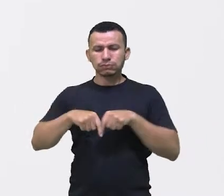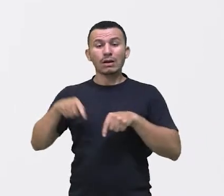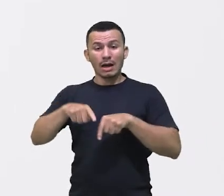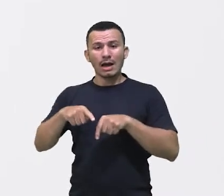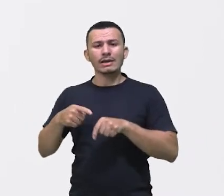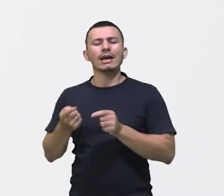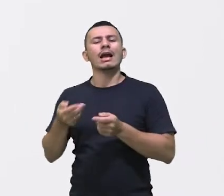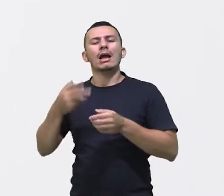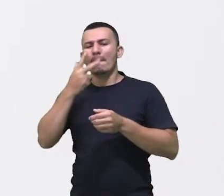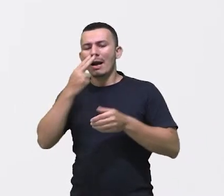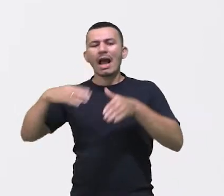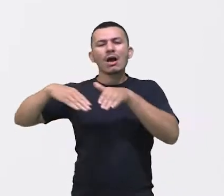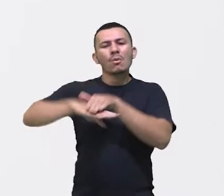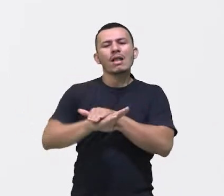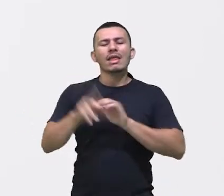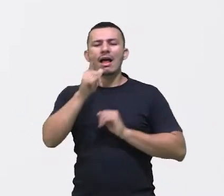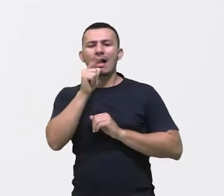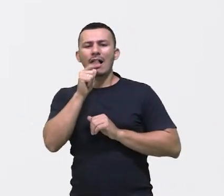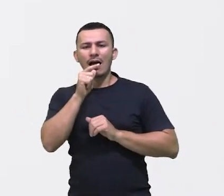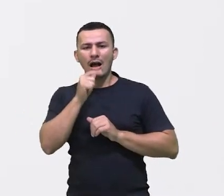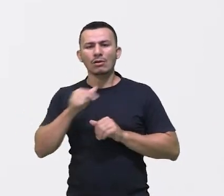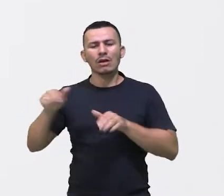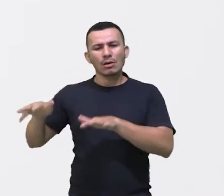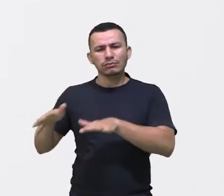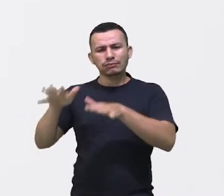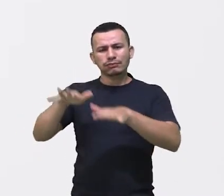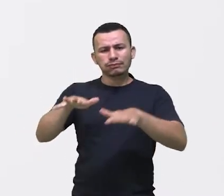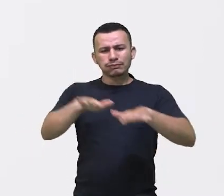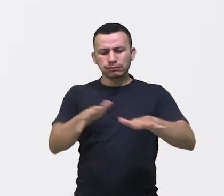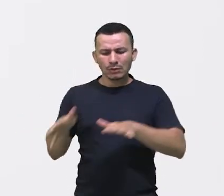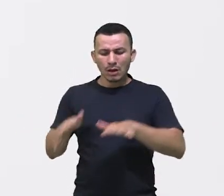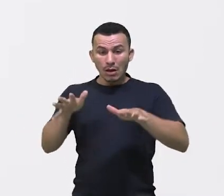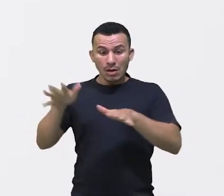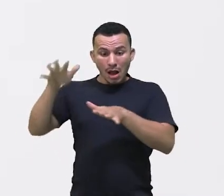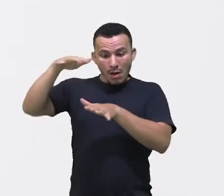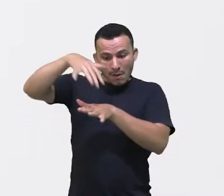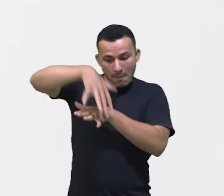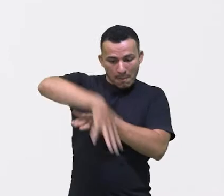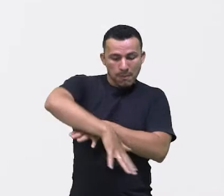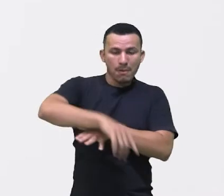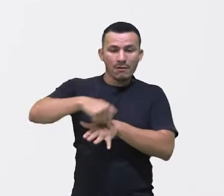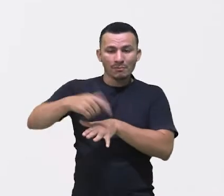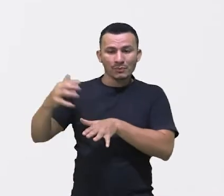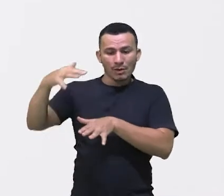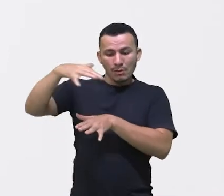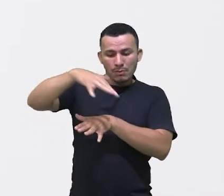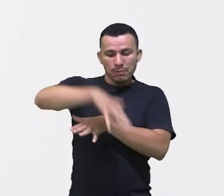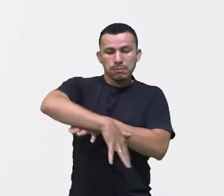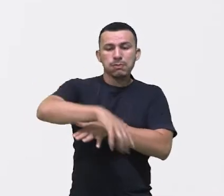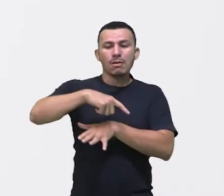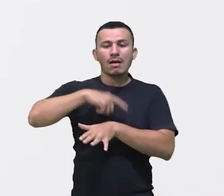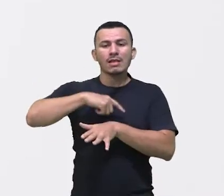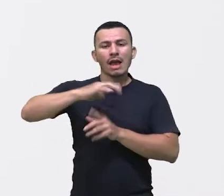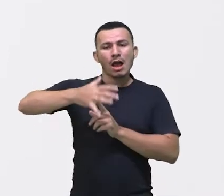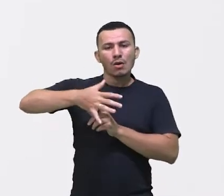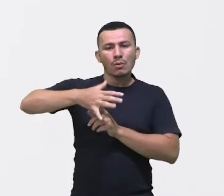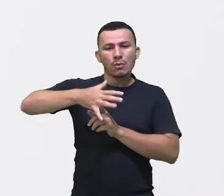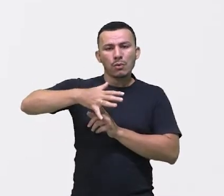essa água e aí fazer com que ela caísse. Então, quando ela cai aqui, ela